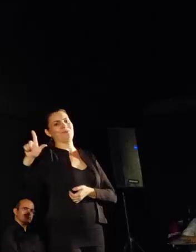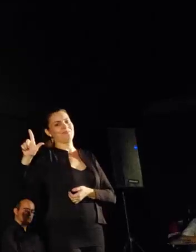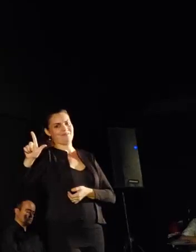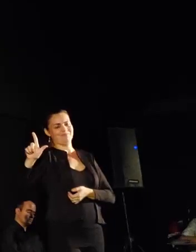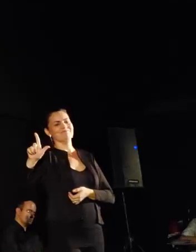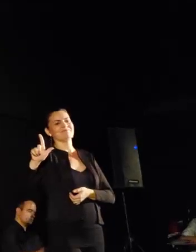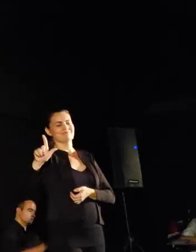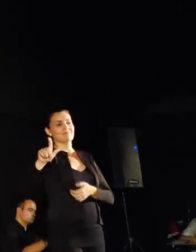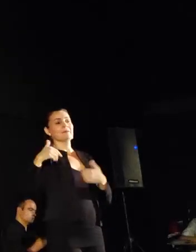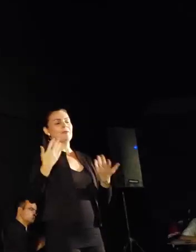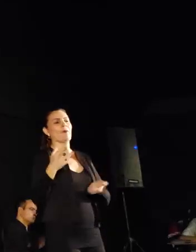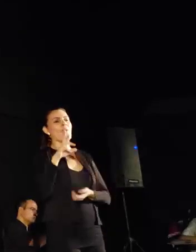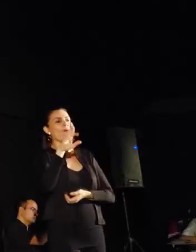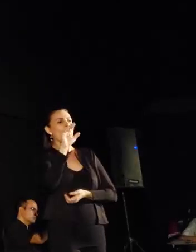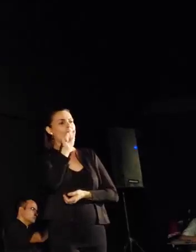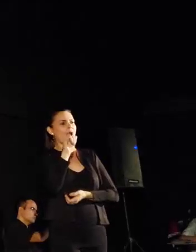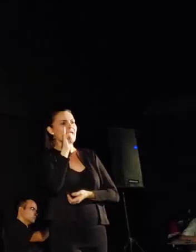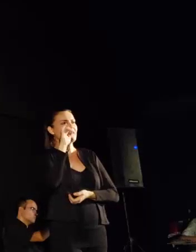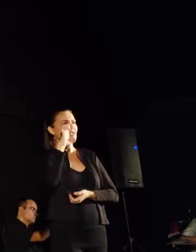O Hayek, quando foi no Chile,